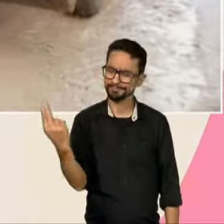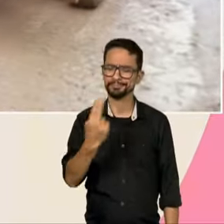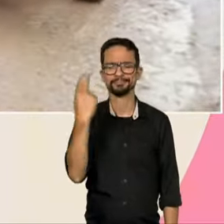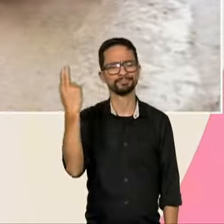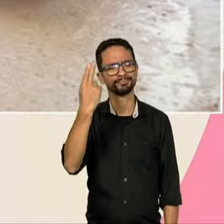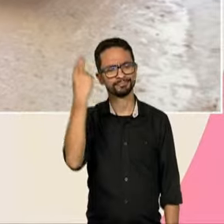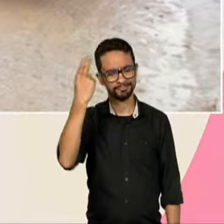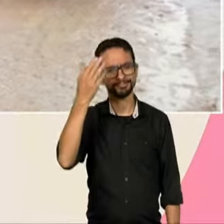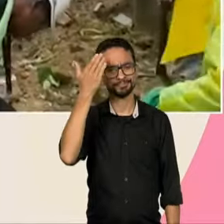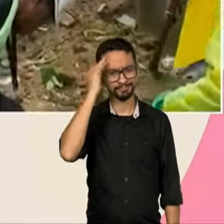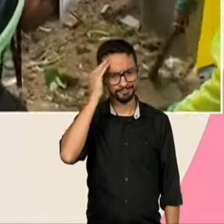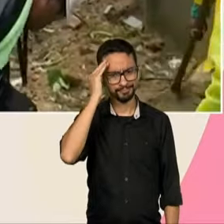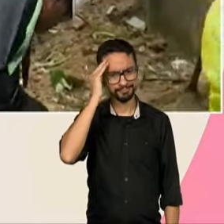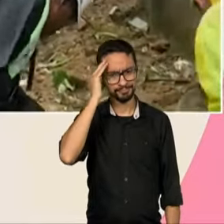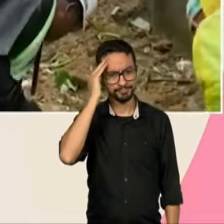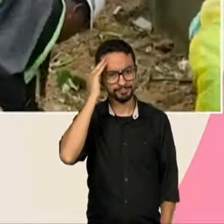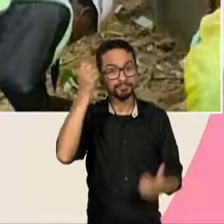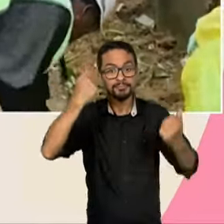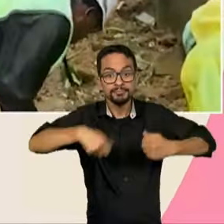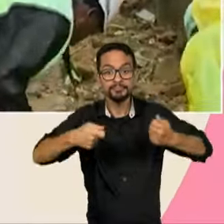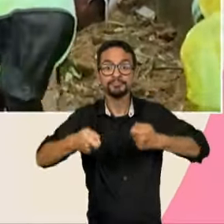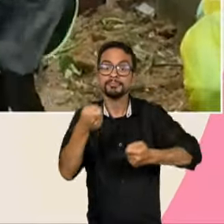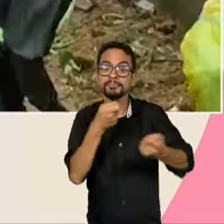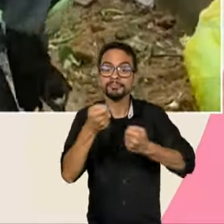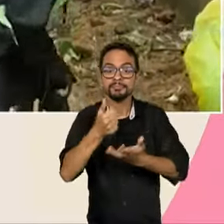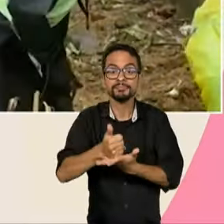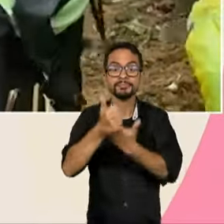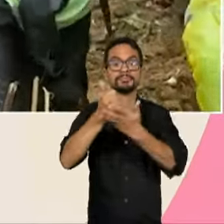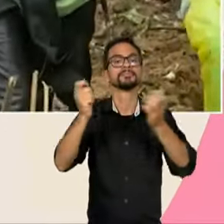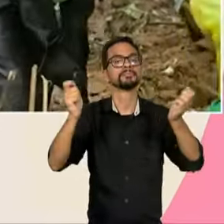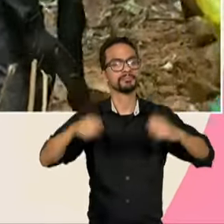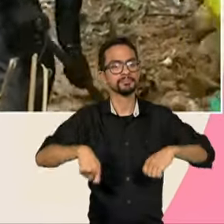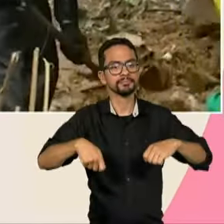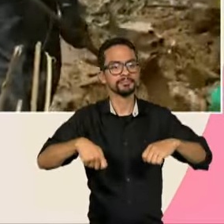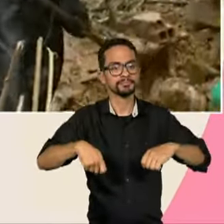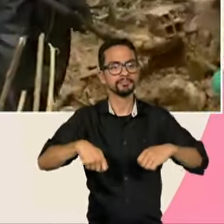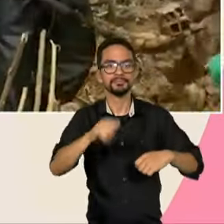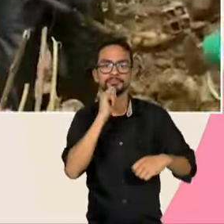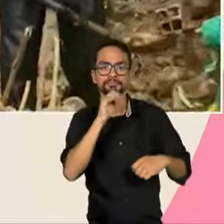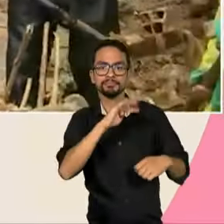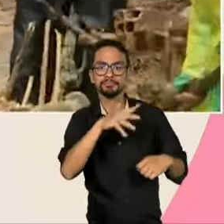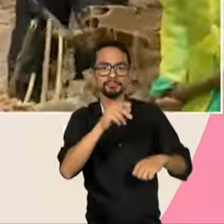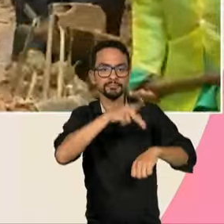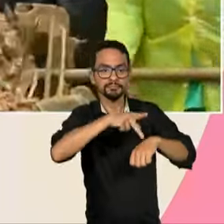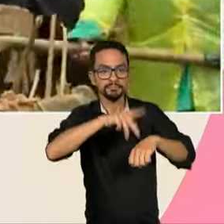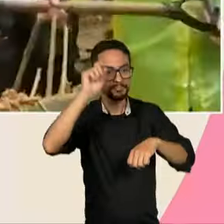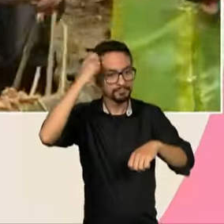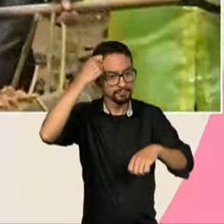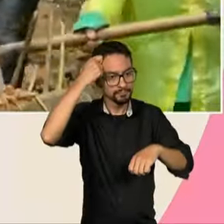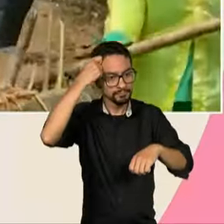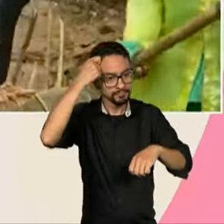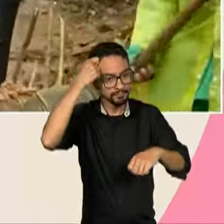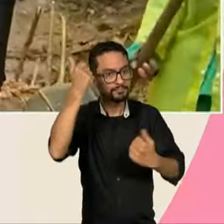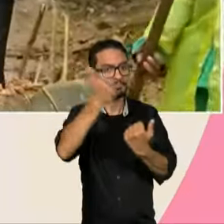algum apoio econômico para dizer, olha, se você não queimar tanto carvão, o mundo vai te dar dinheiro, China. Por favor, não faça